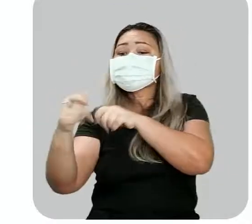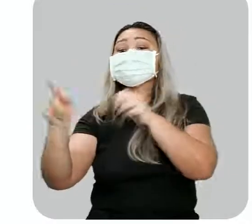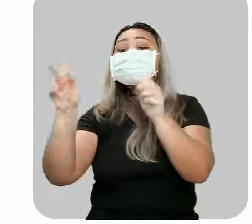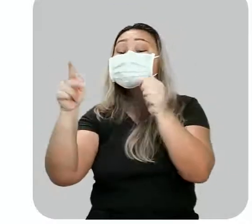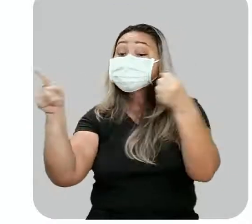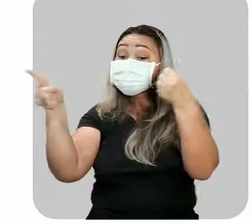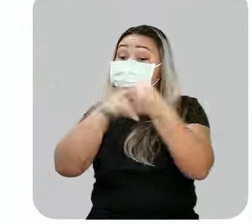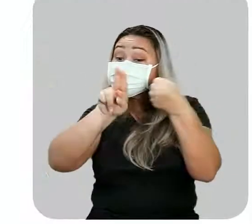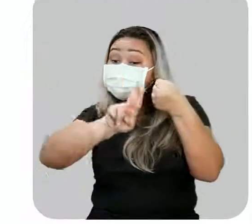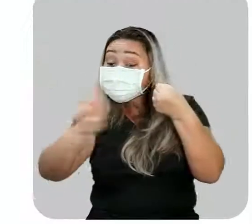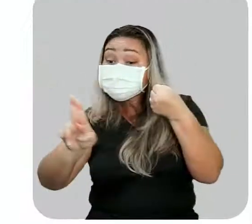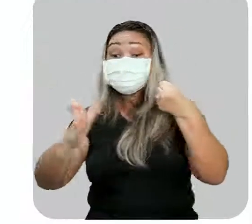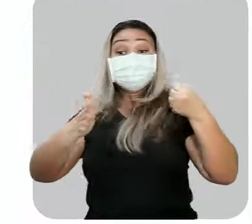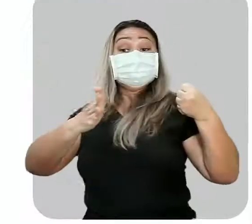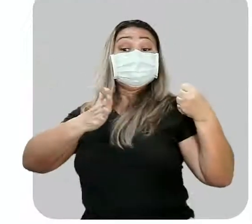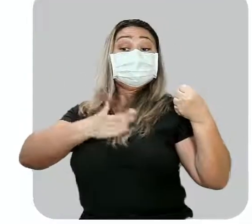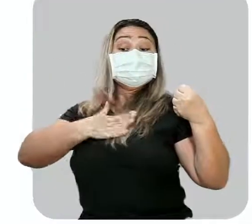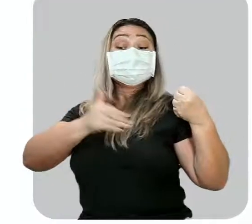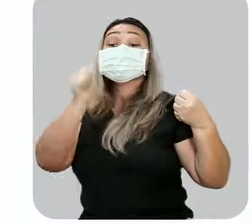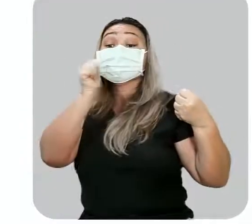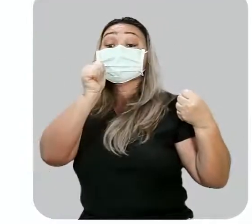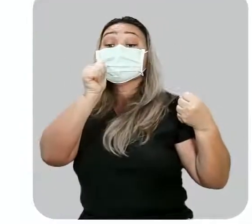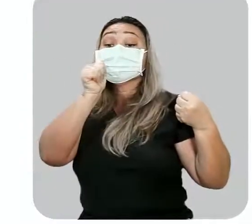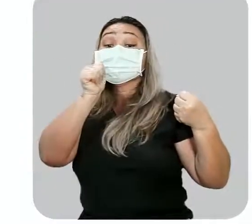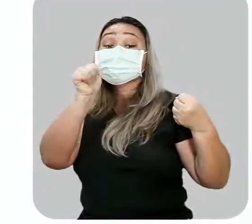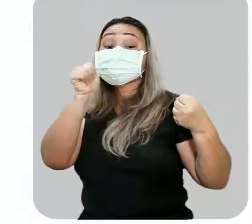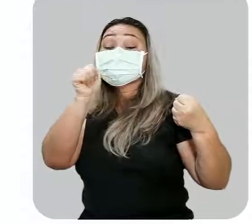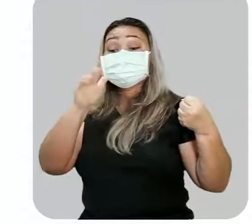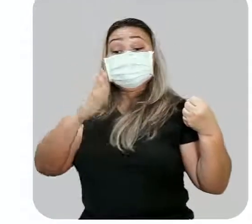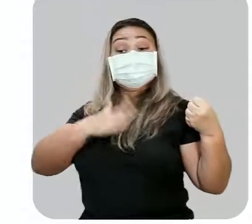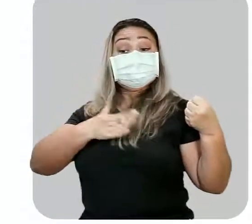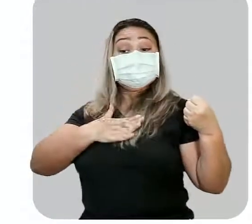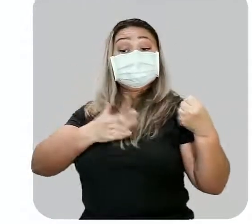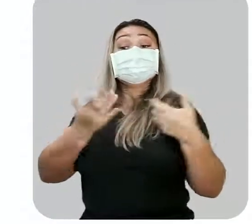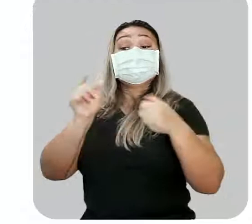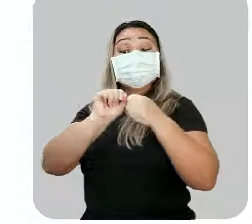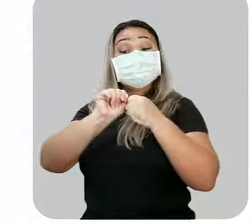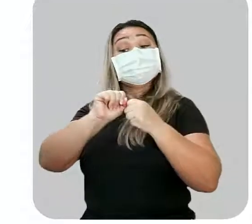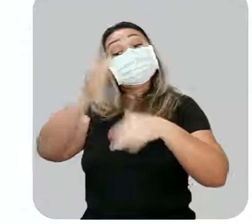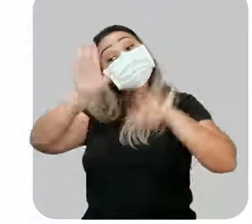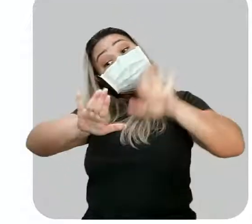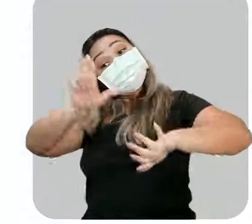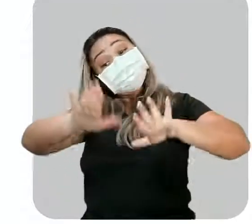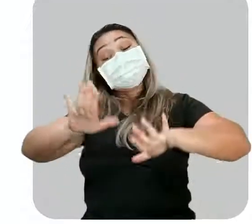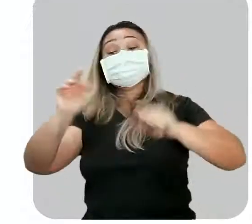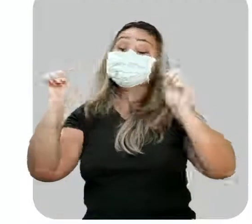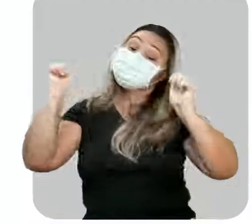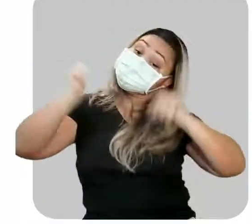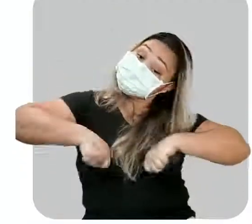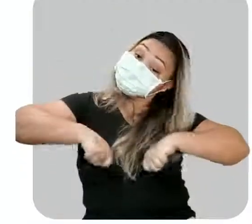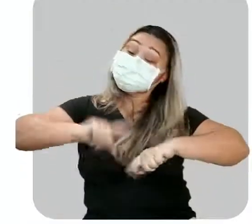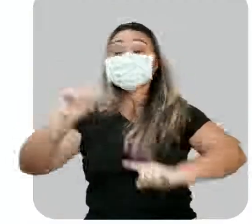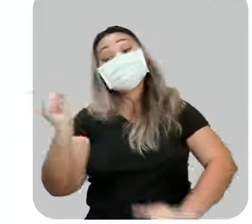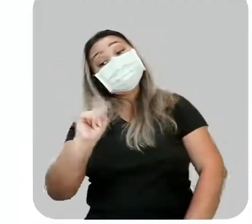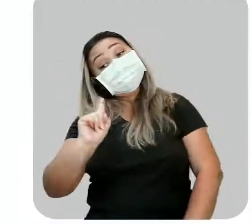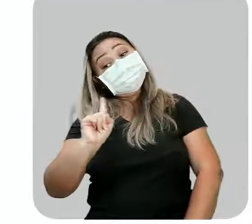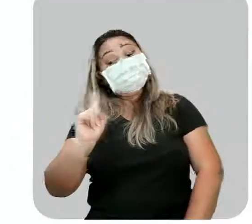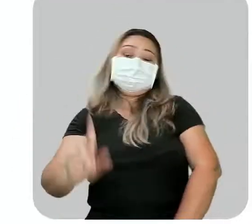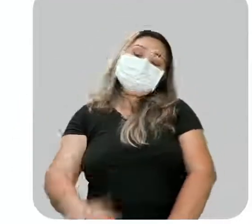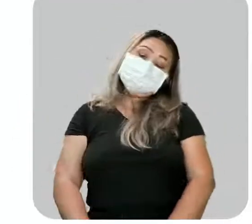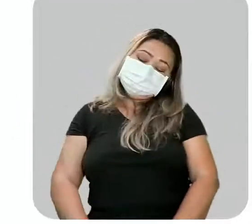pronome possessivo feminino, minha. Então, uso facultativo de crase. Pode